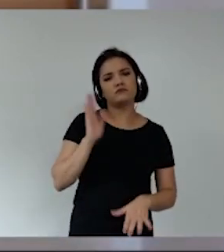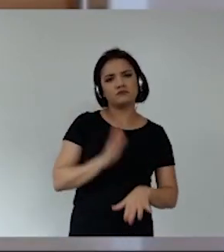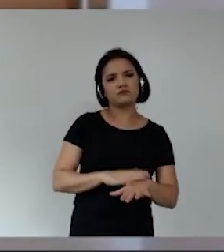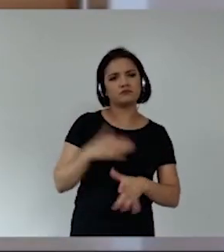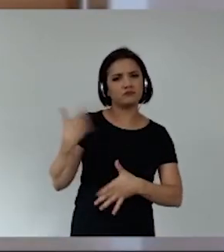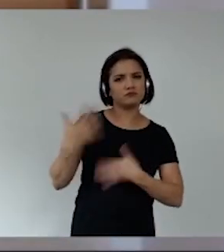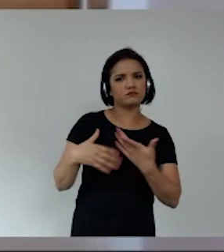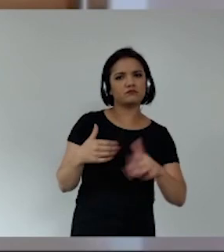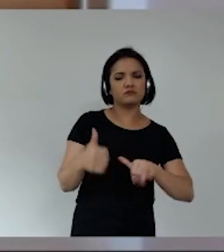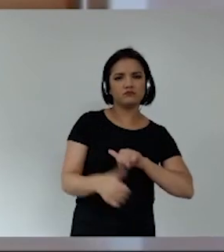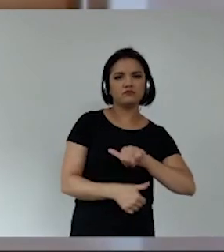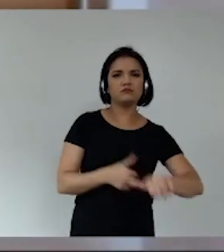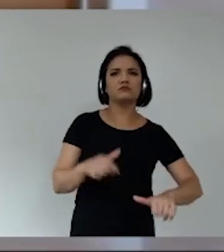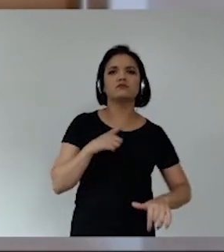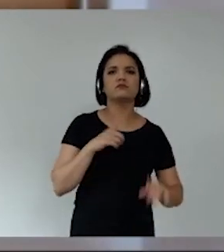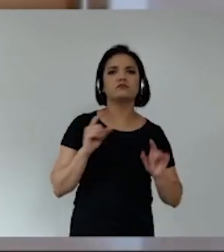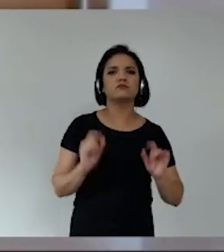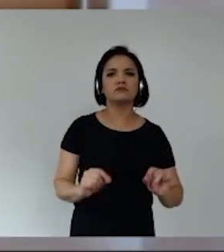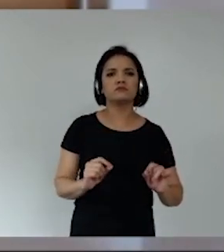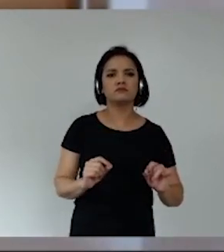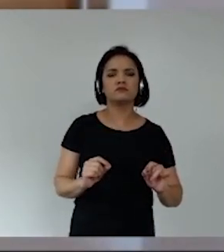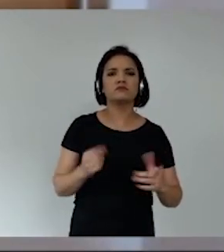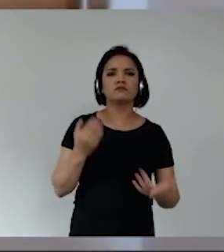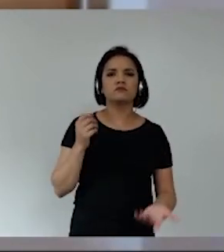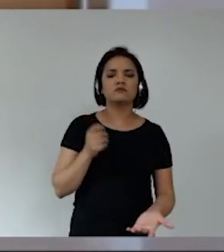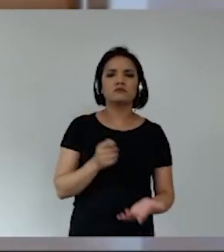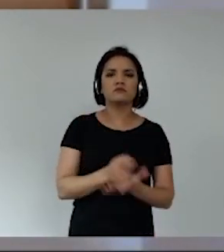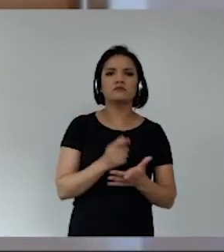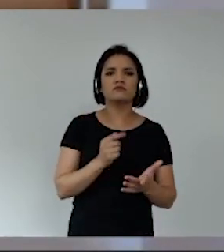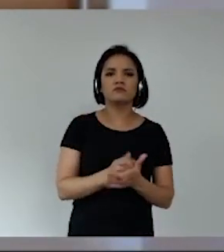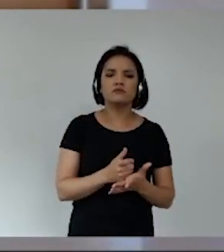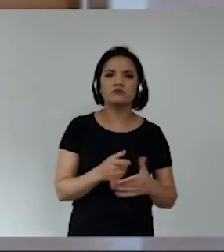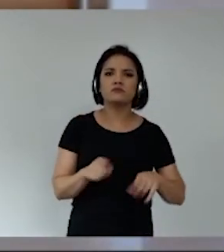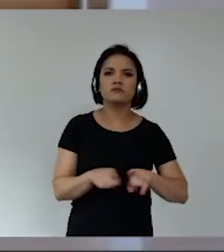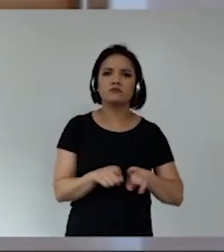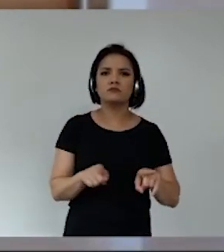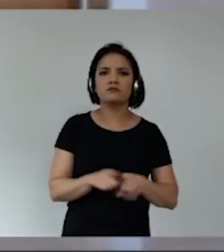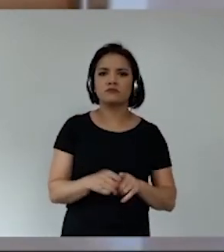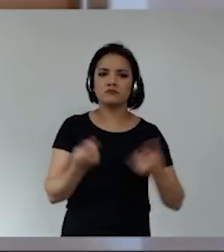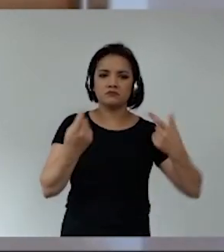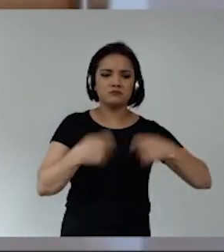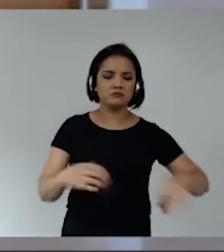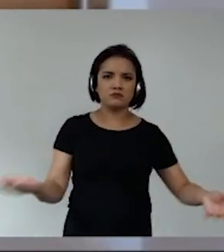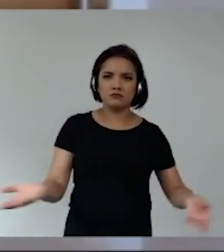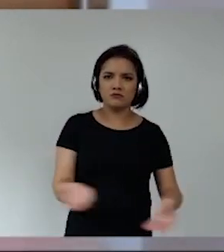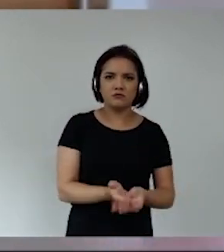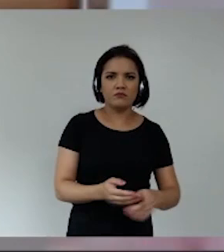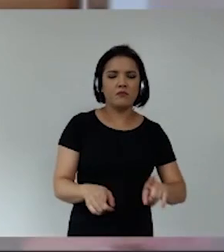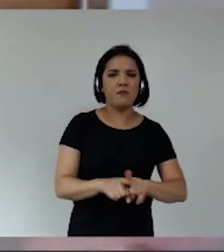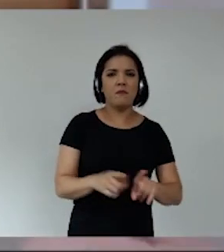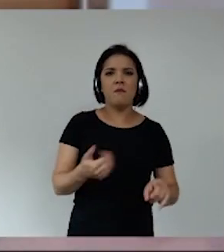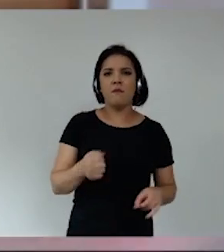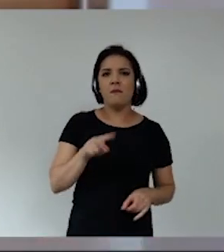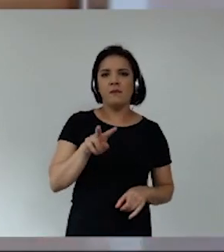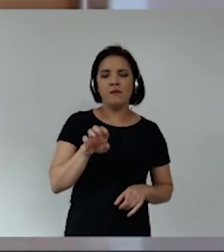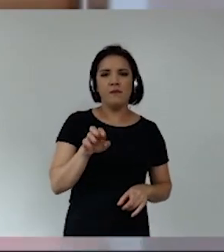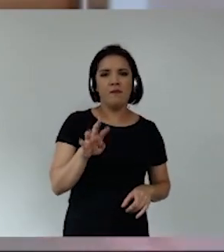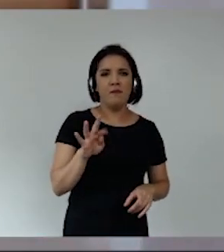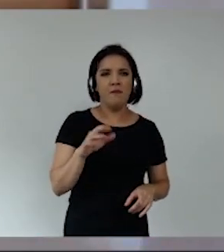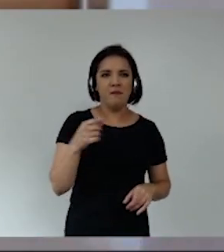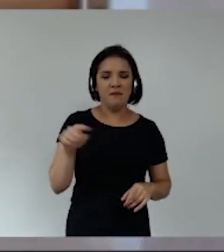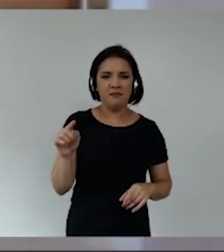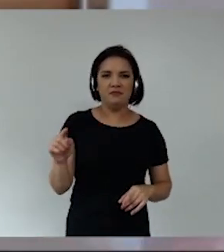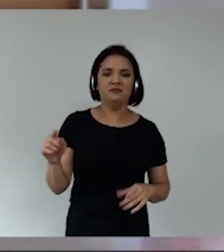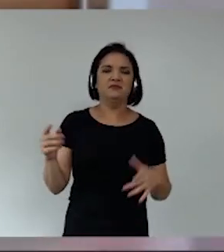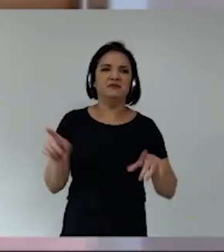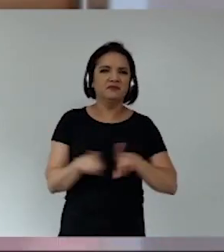a prever como a consignação e pagamento extrajudicial, a averbação premonitória, e parece que